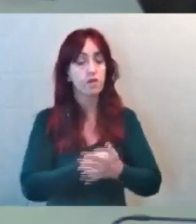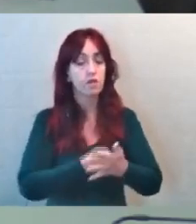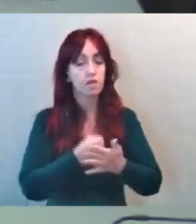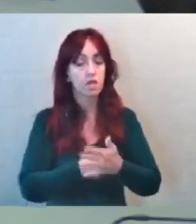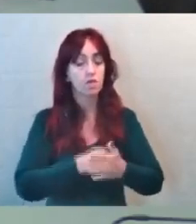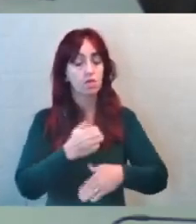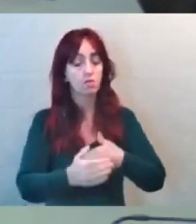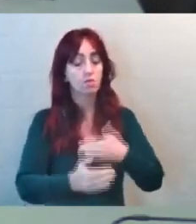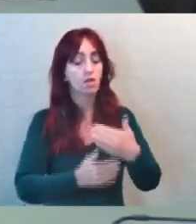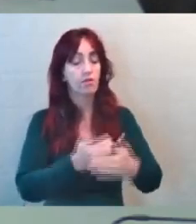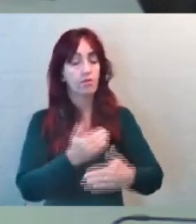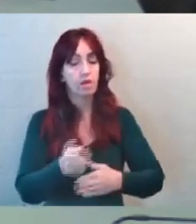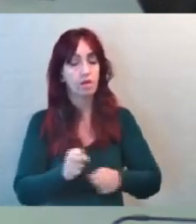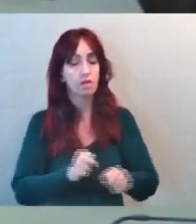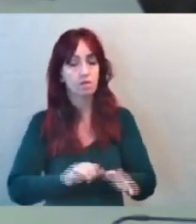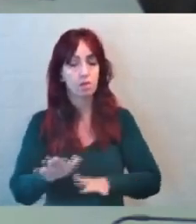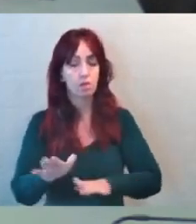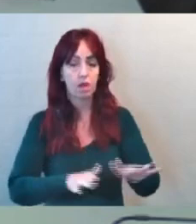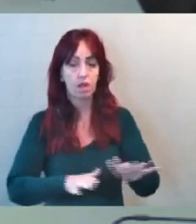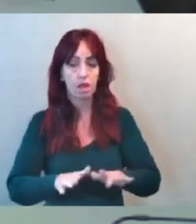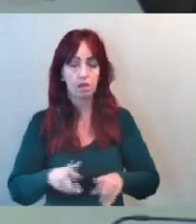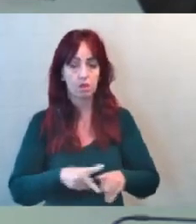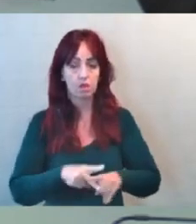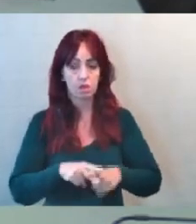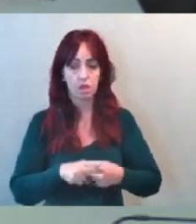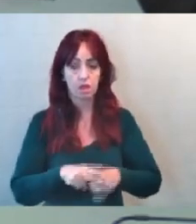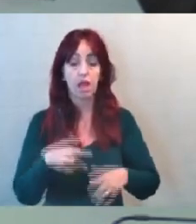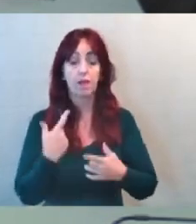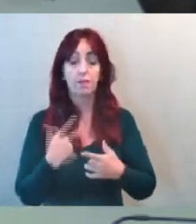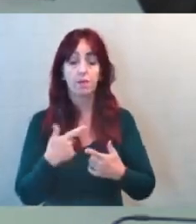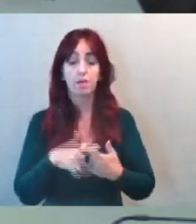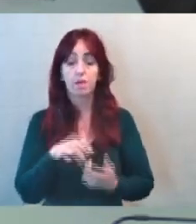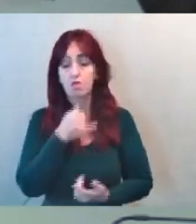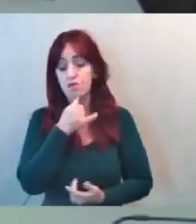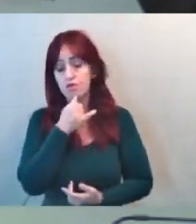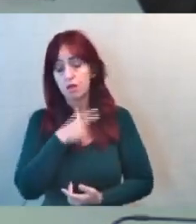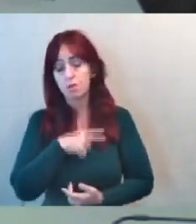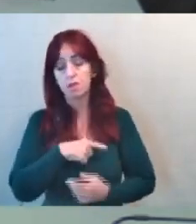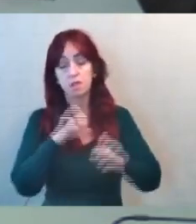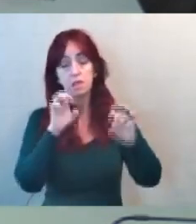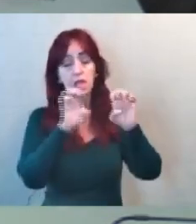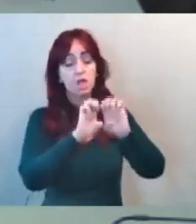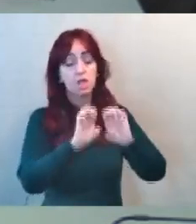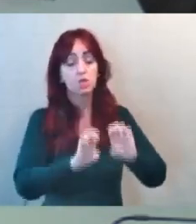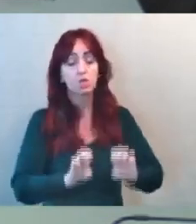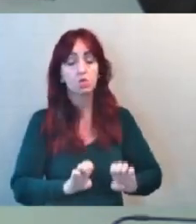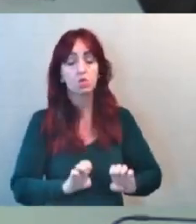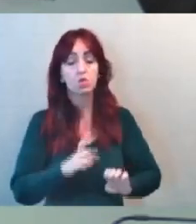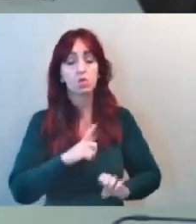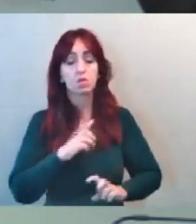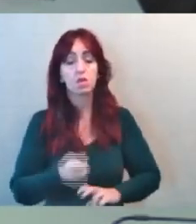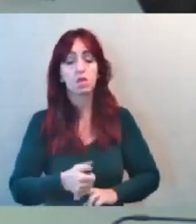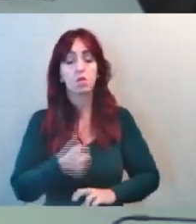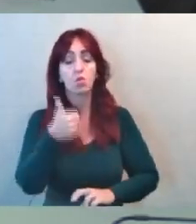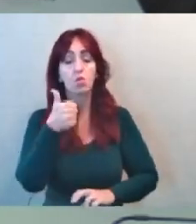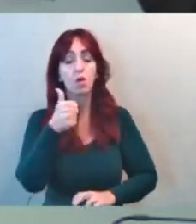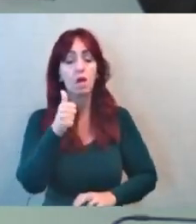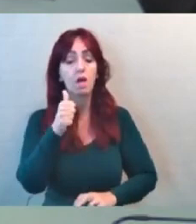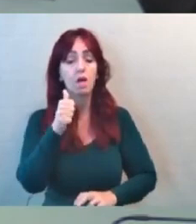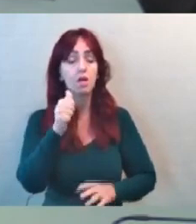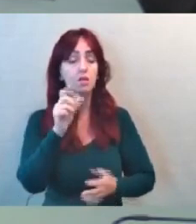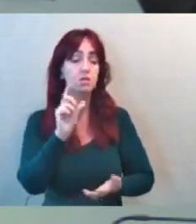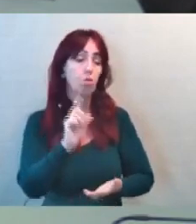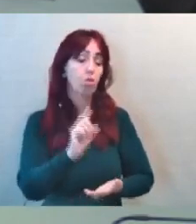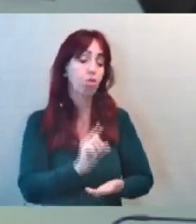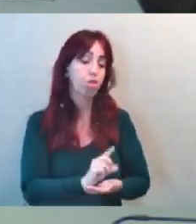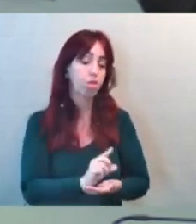essa mobilidade, porque, infelizmente, nós temos estruturas que estão quase que fossilizadas, como se